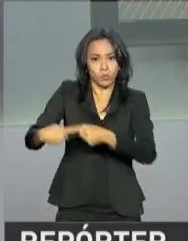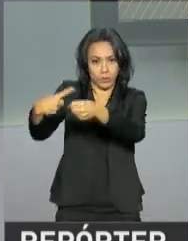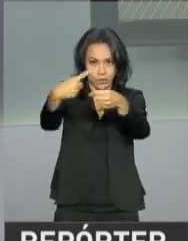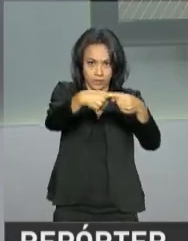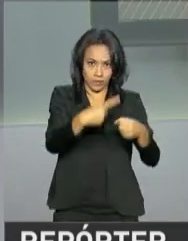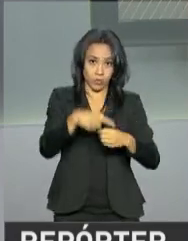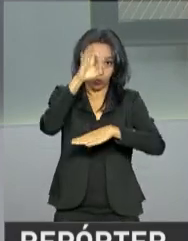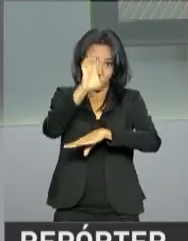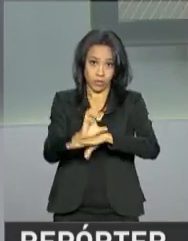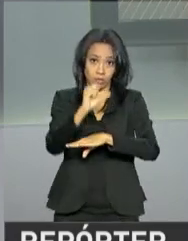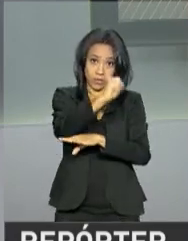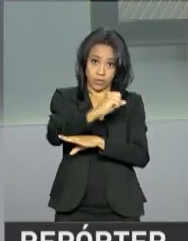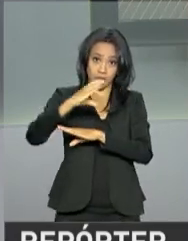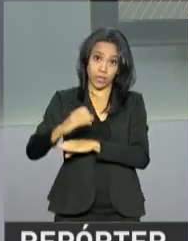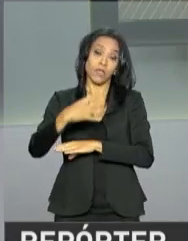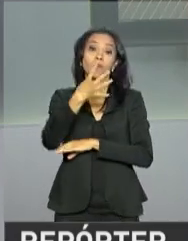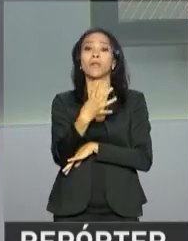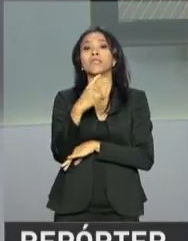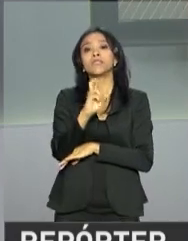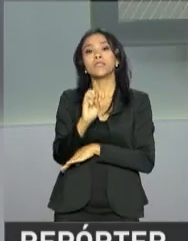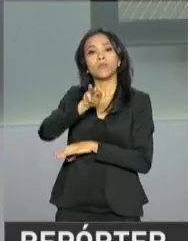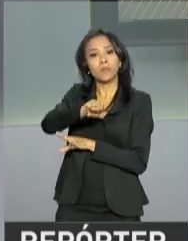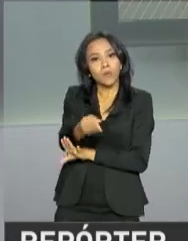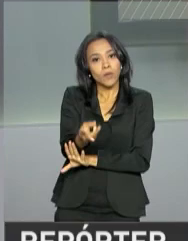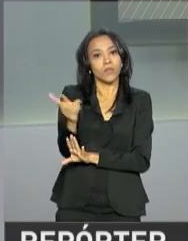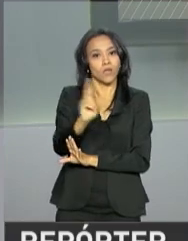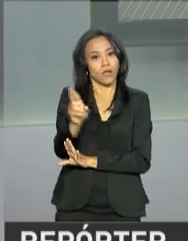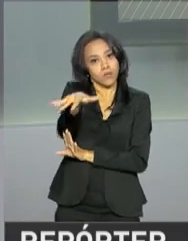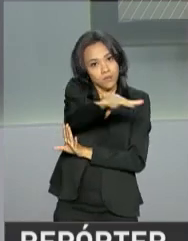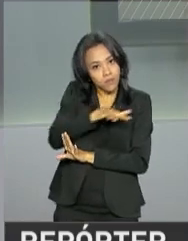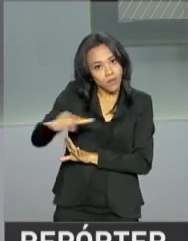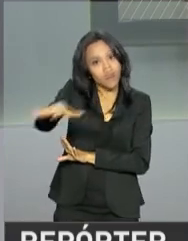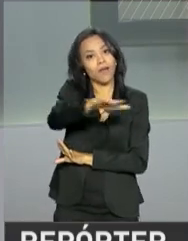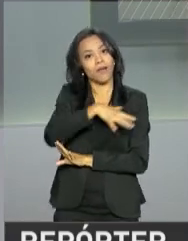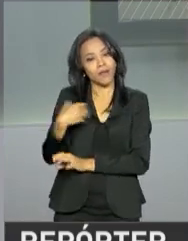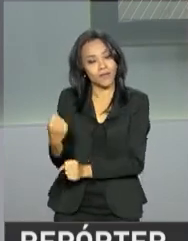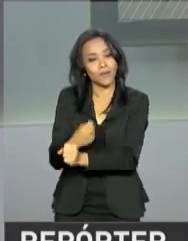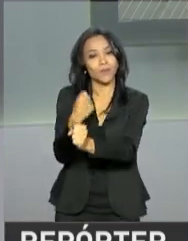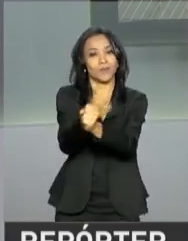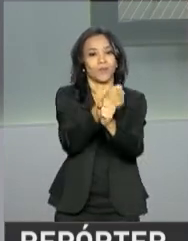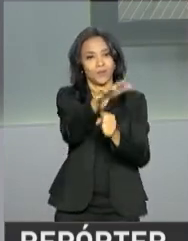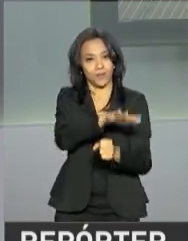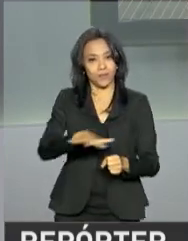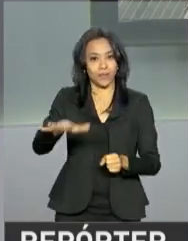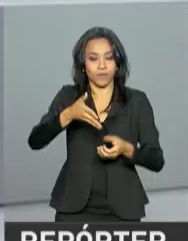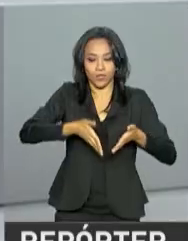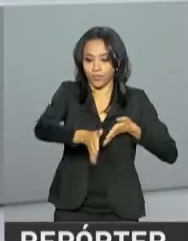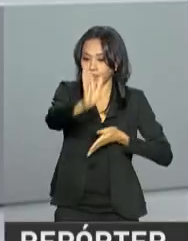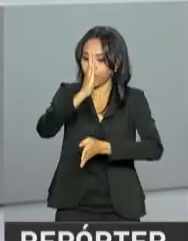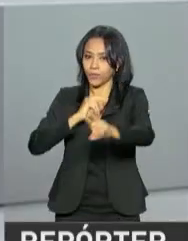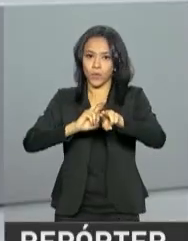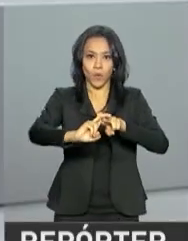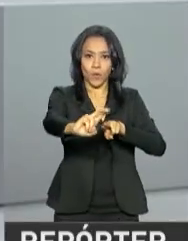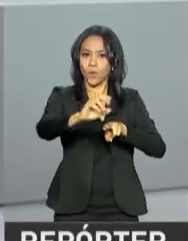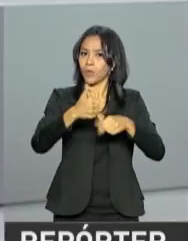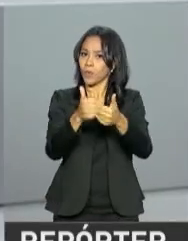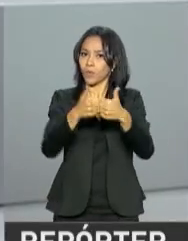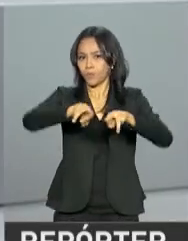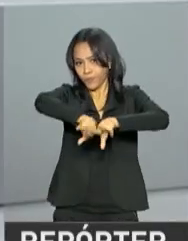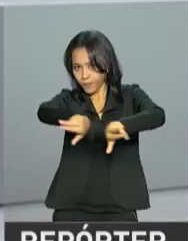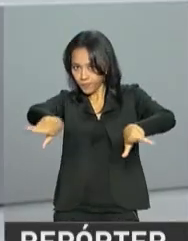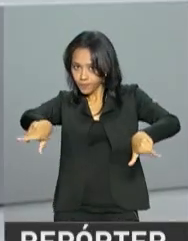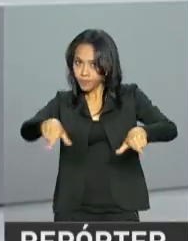com mais de 45 milhões de reais em investimentos para obras de requalificação viária o